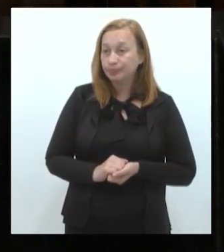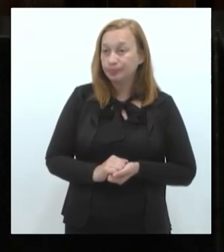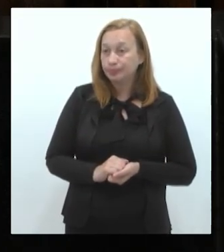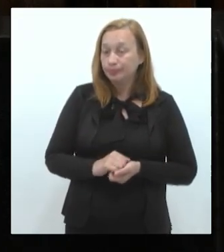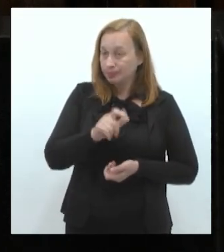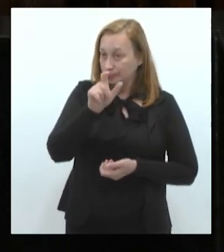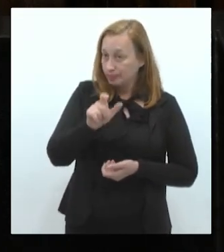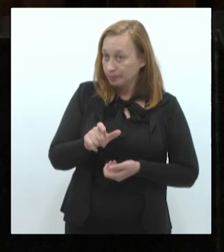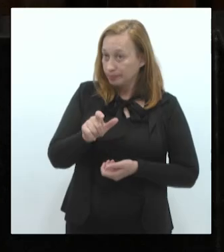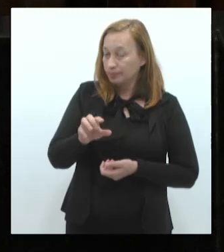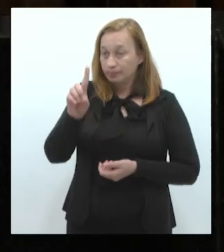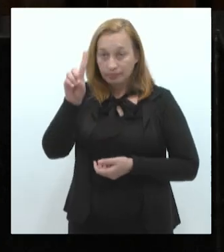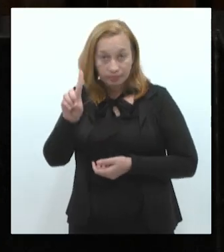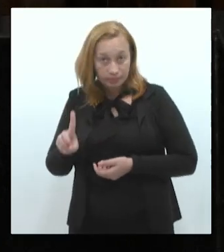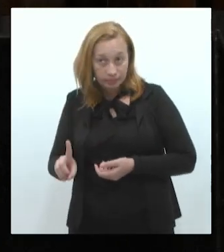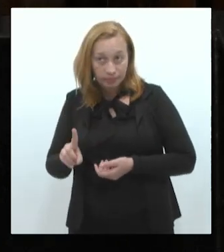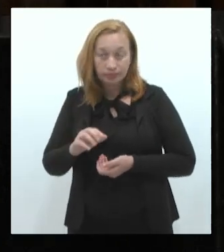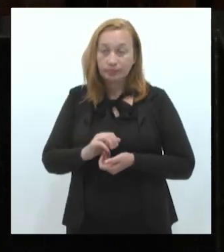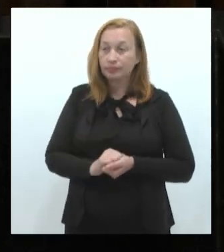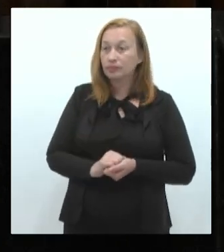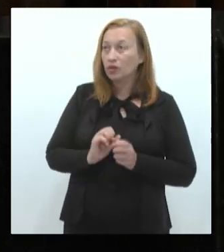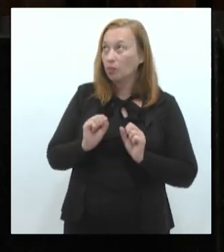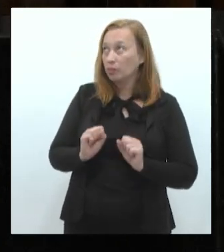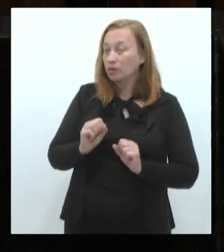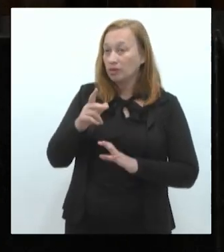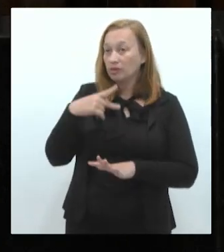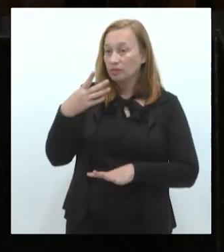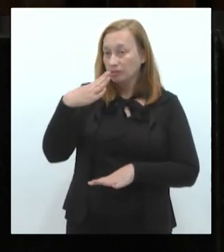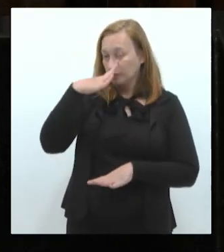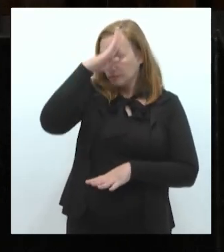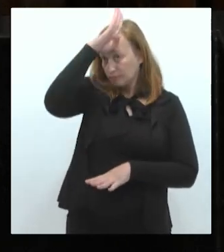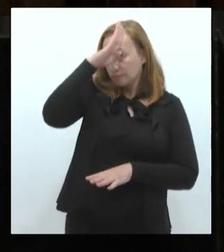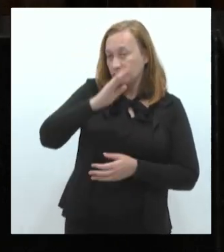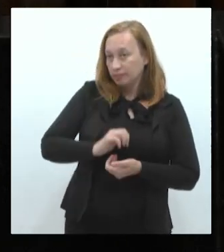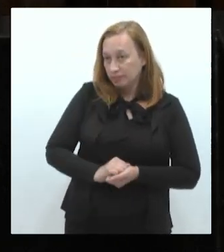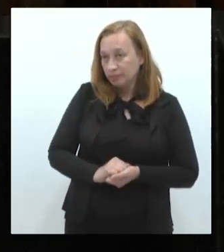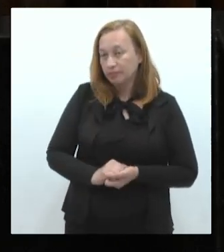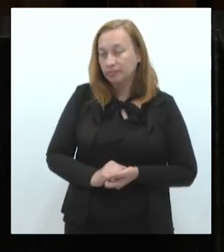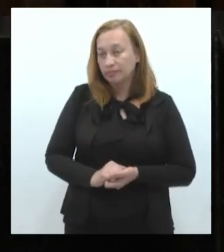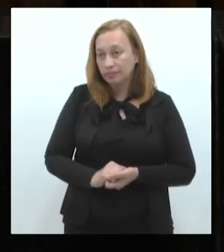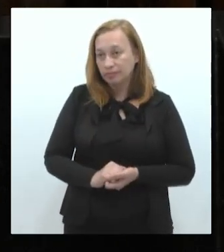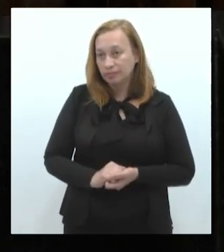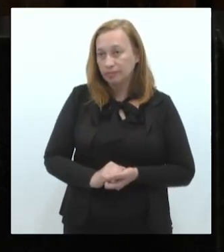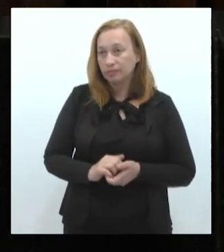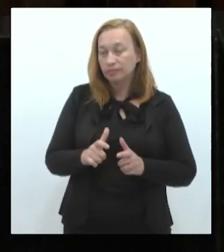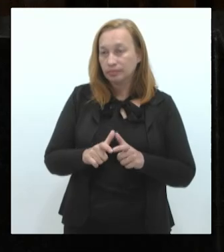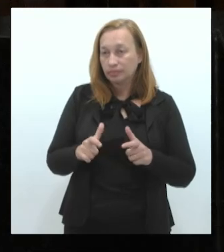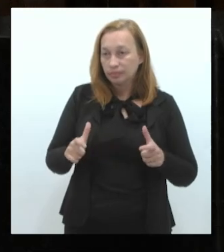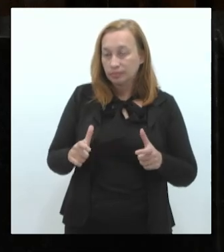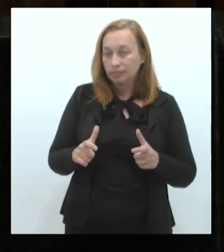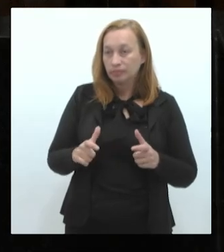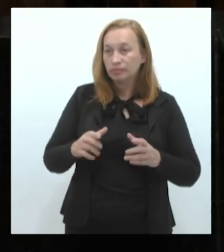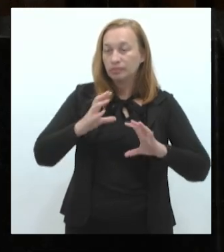da extrema-direita, podemos chamar aí os bolsonaristas, né, os grandes meios de comunicação